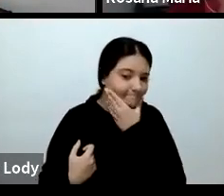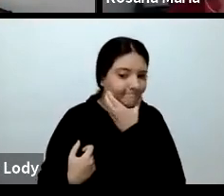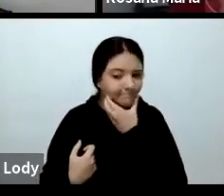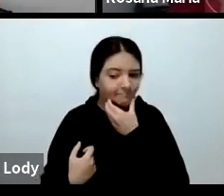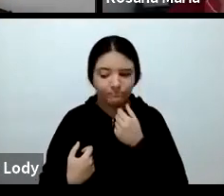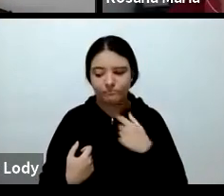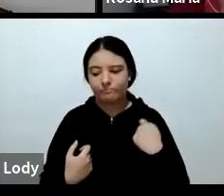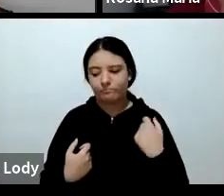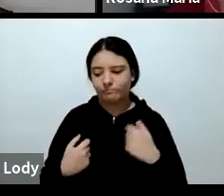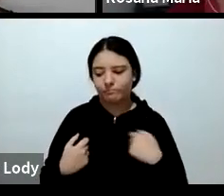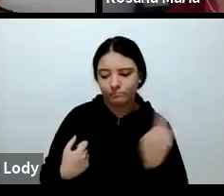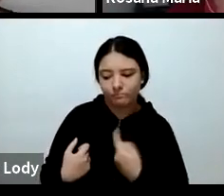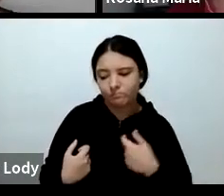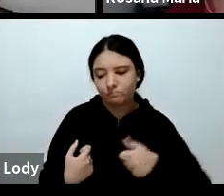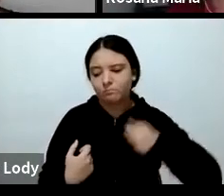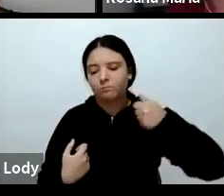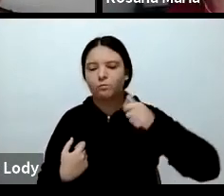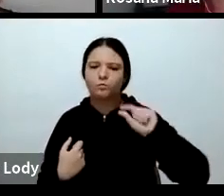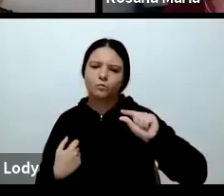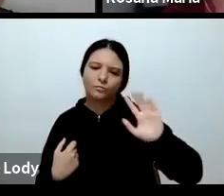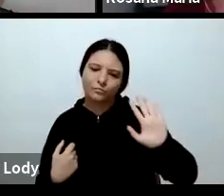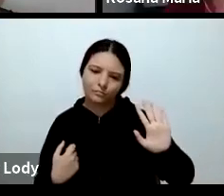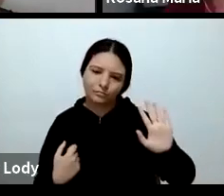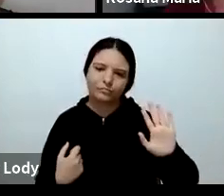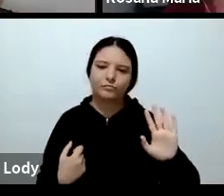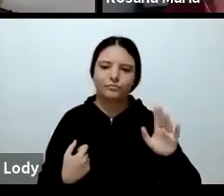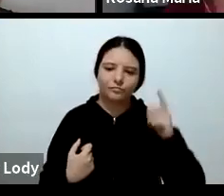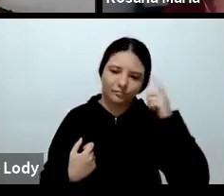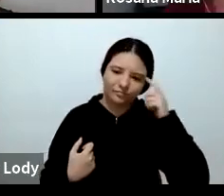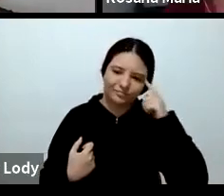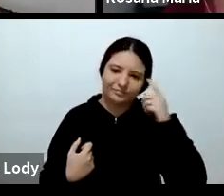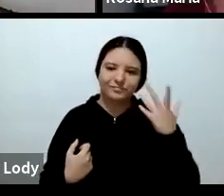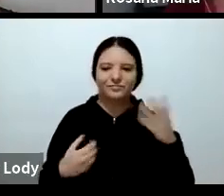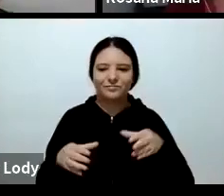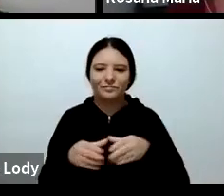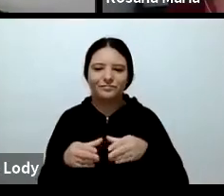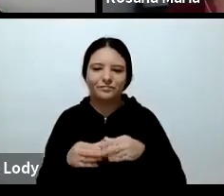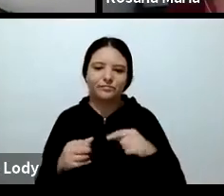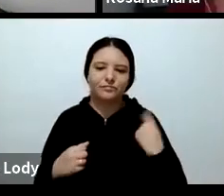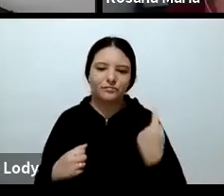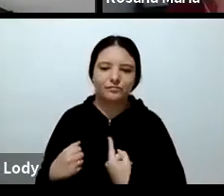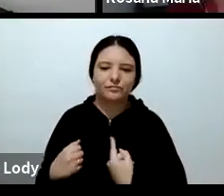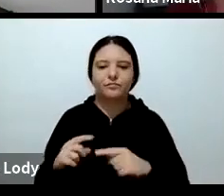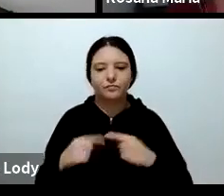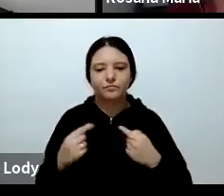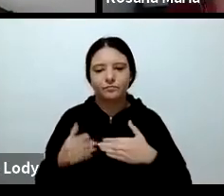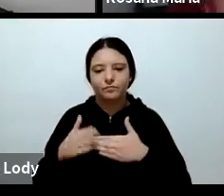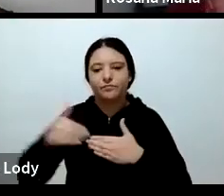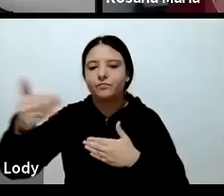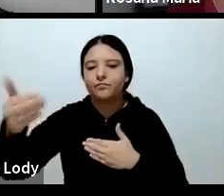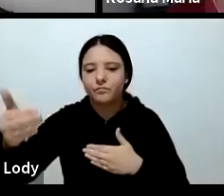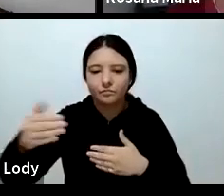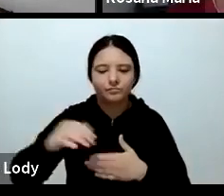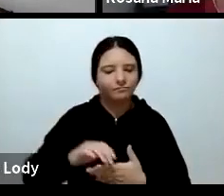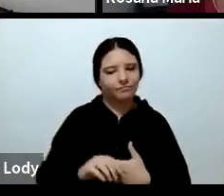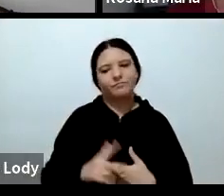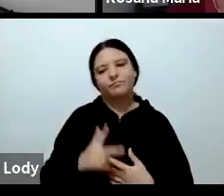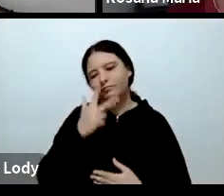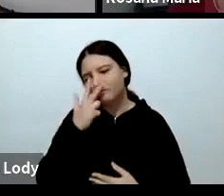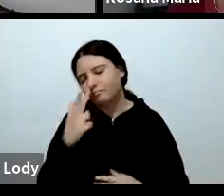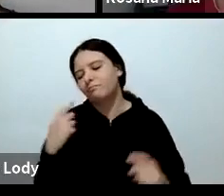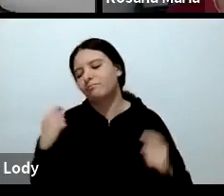né, aqui no nosso querido LACE. Mas eu acho que, assim, fora daqui, assim, a gente ainda